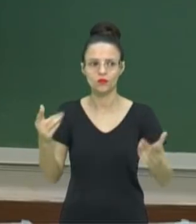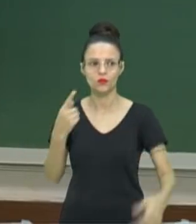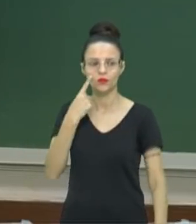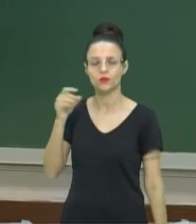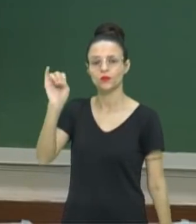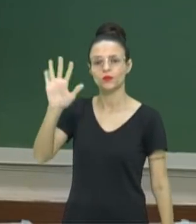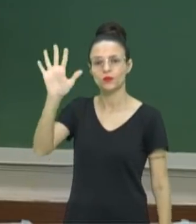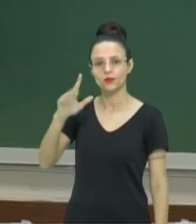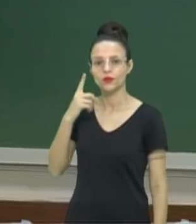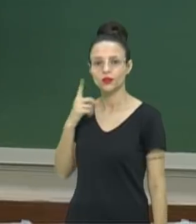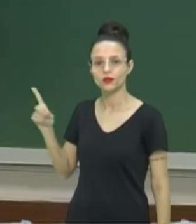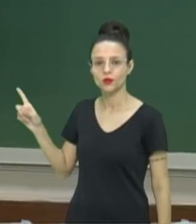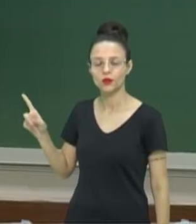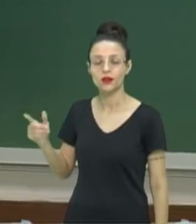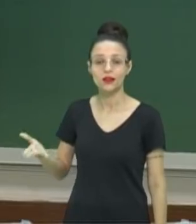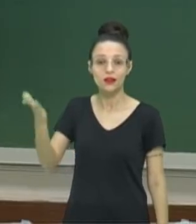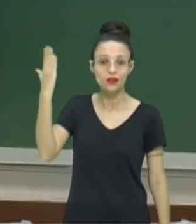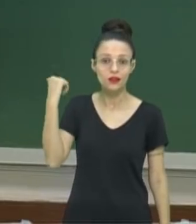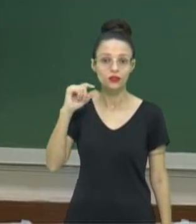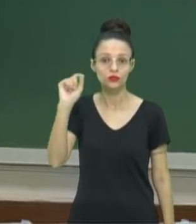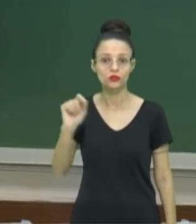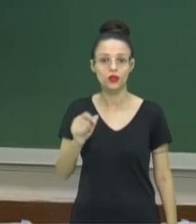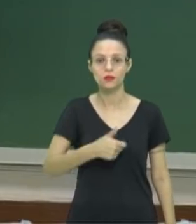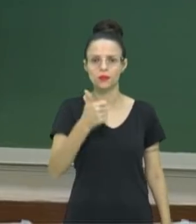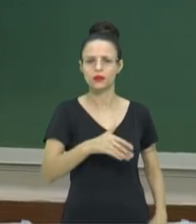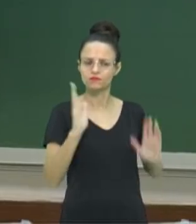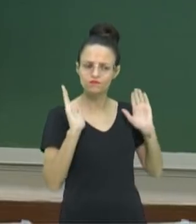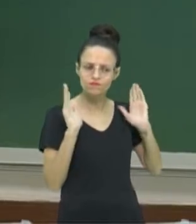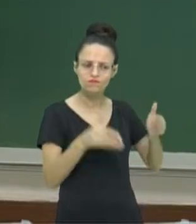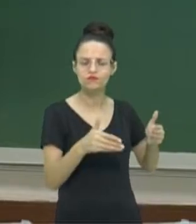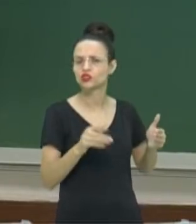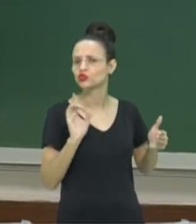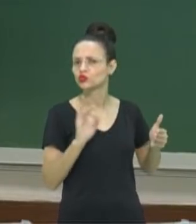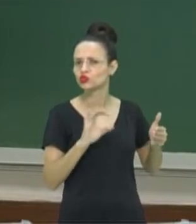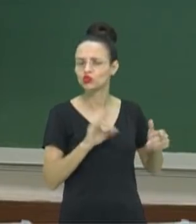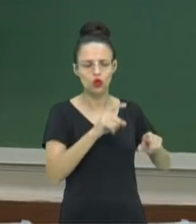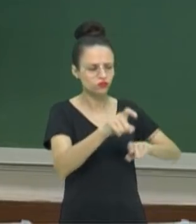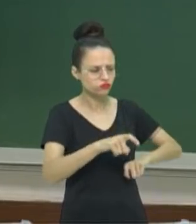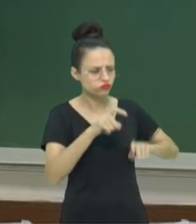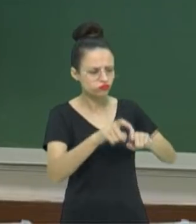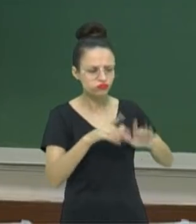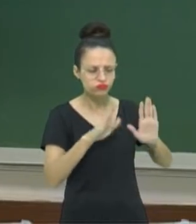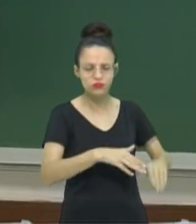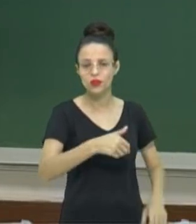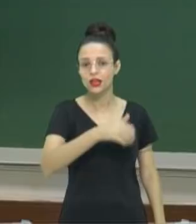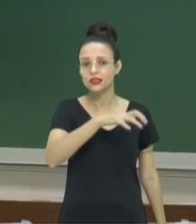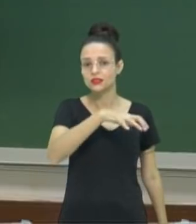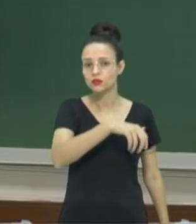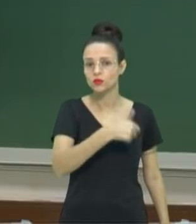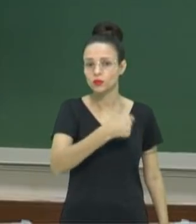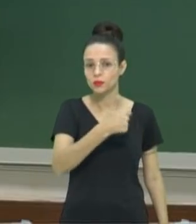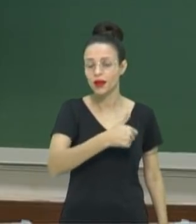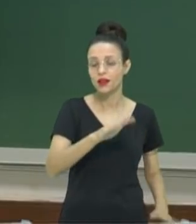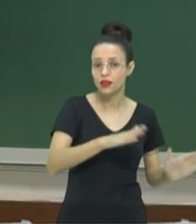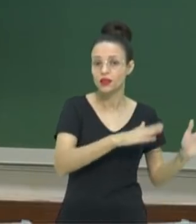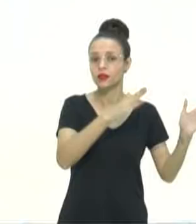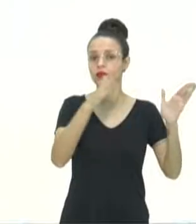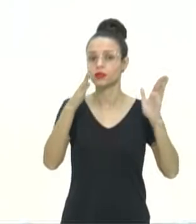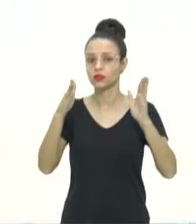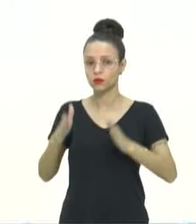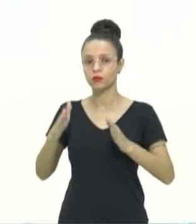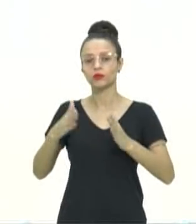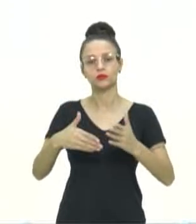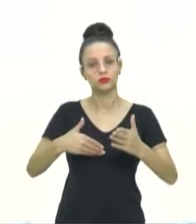para nós. Primeiro era só agrícola, né? Só atividades do setor primário na região sul. Depois ela